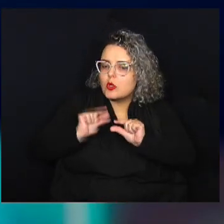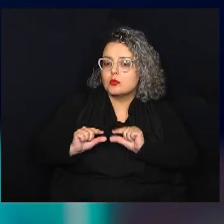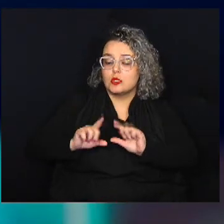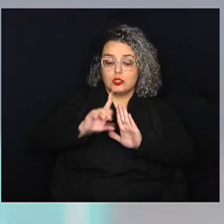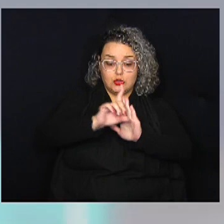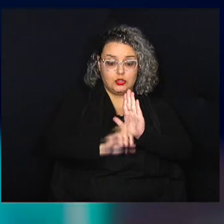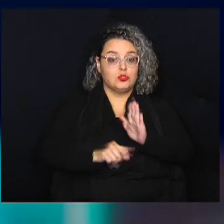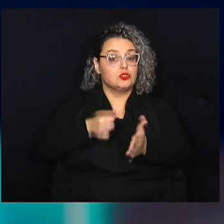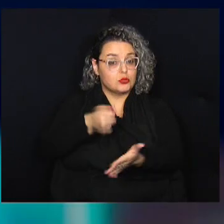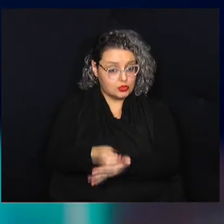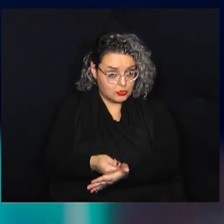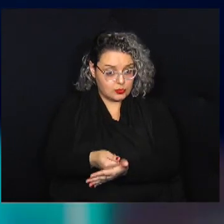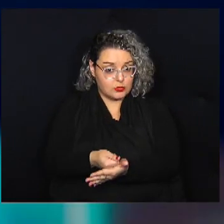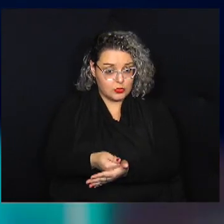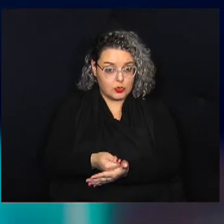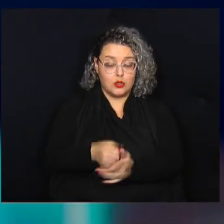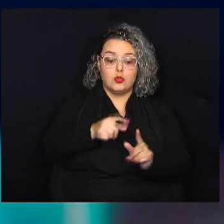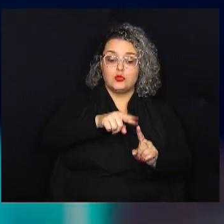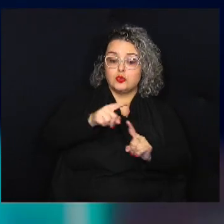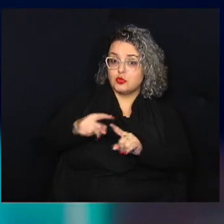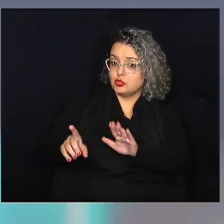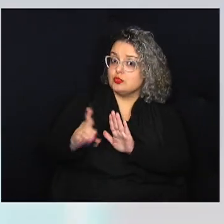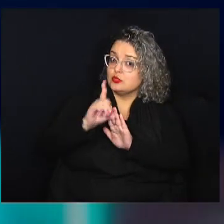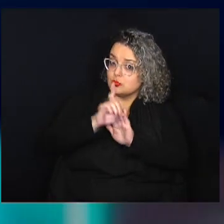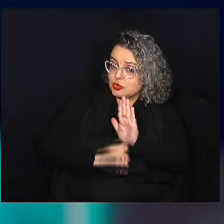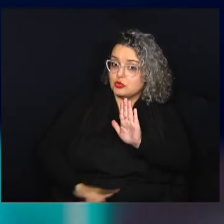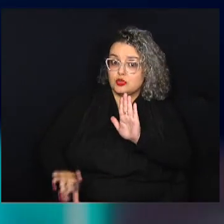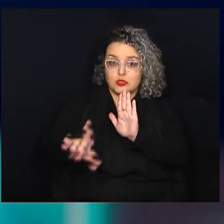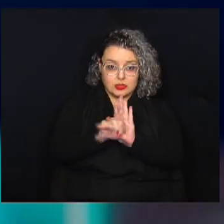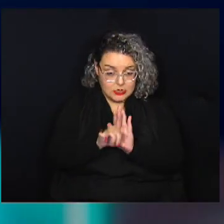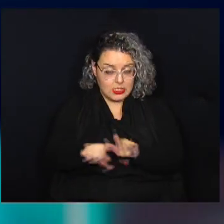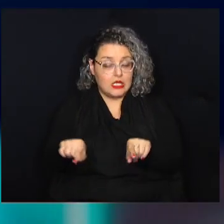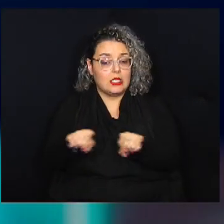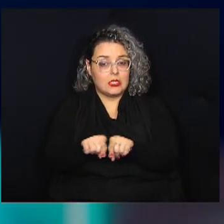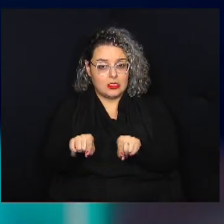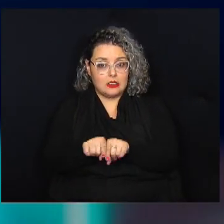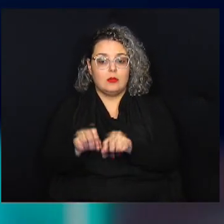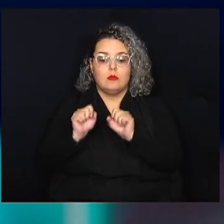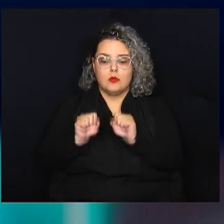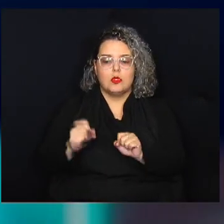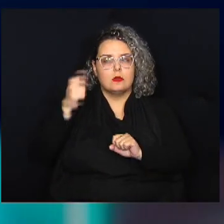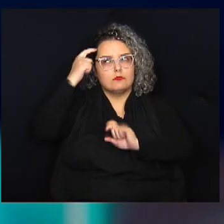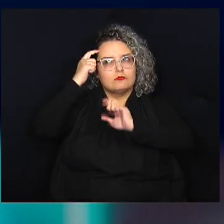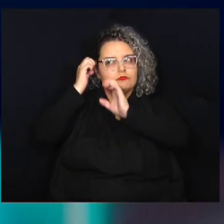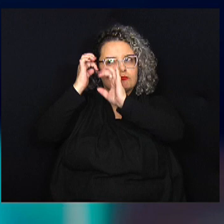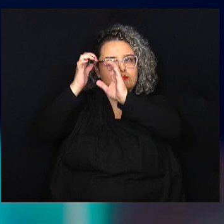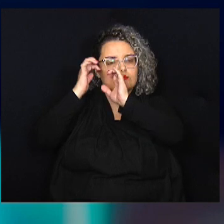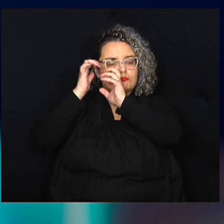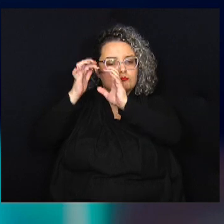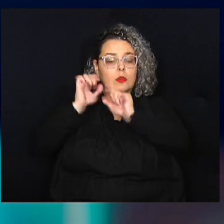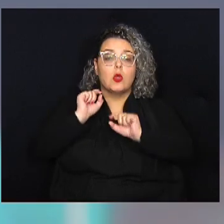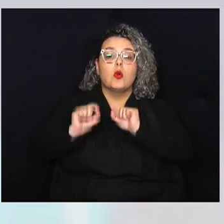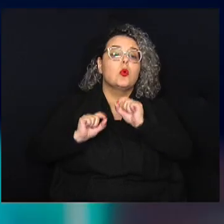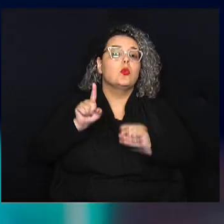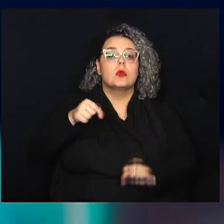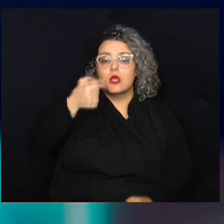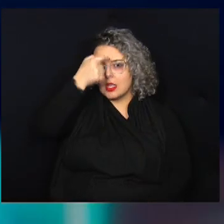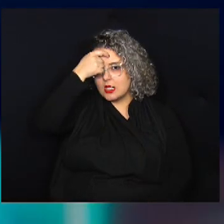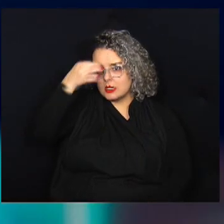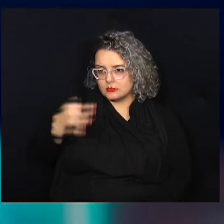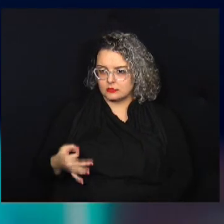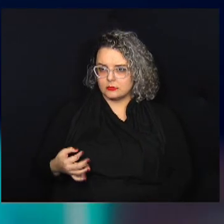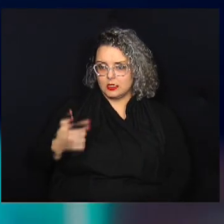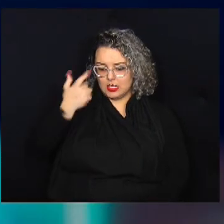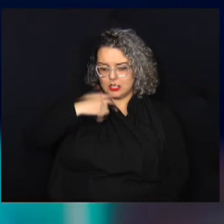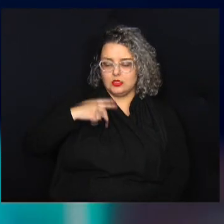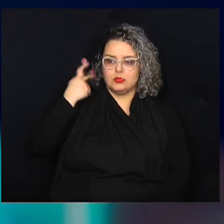e deveres, os tipos de direitos e de leis e também puderam refletir sobre o que é cidadania. Sou vereador